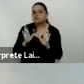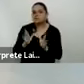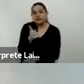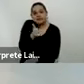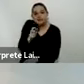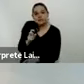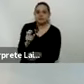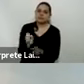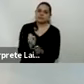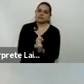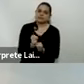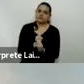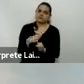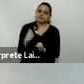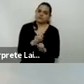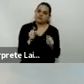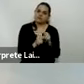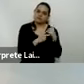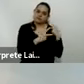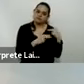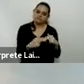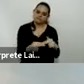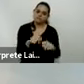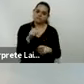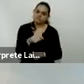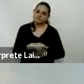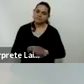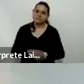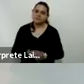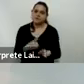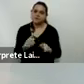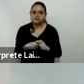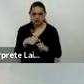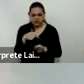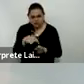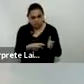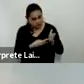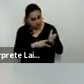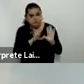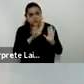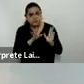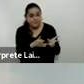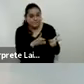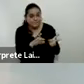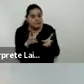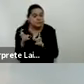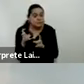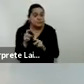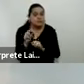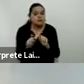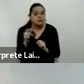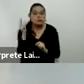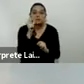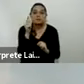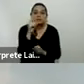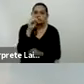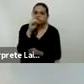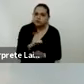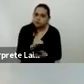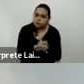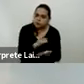há muito tempo percebeu que o caminho para a garantia de direitos, garantia de salários e